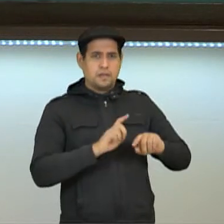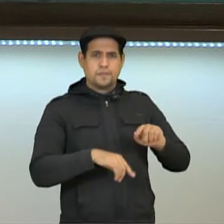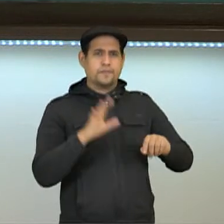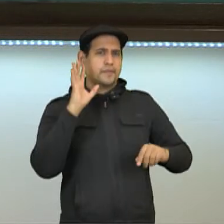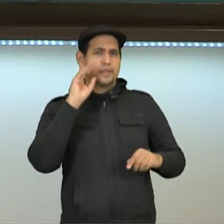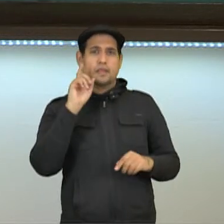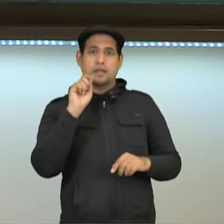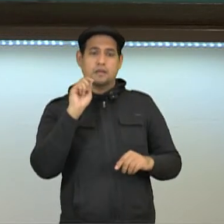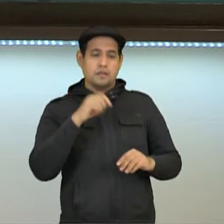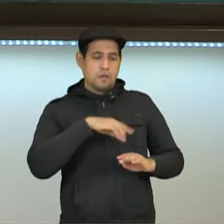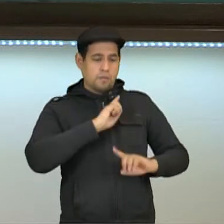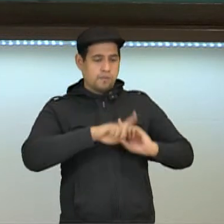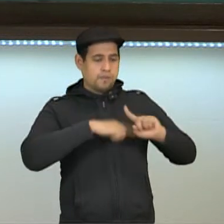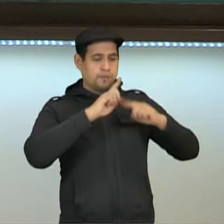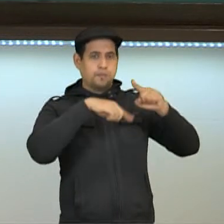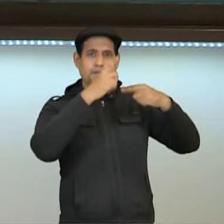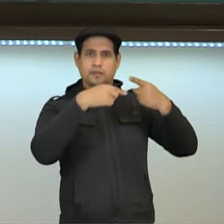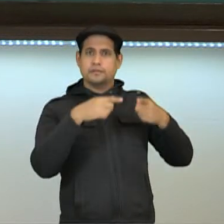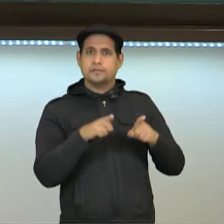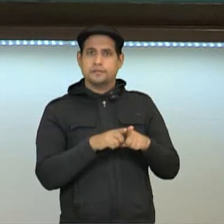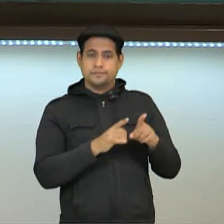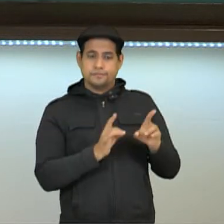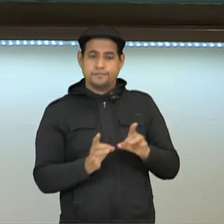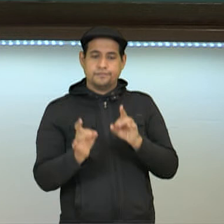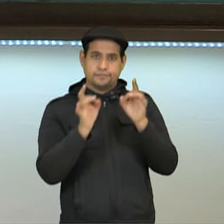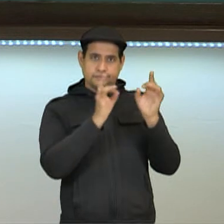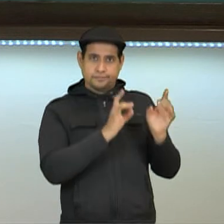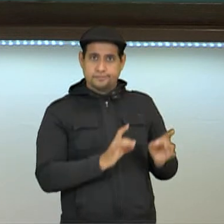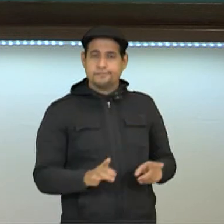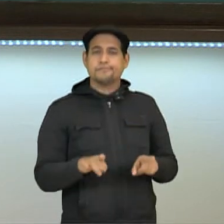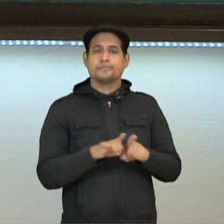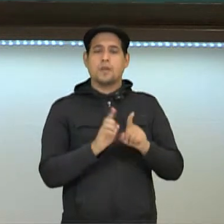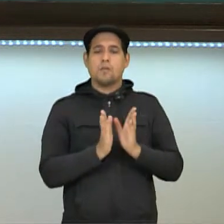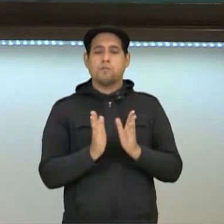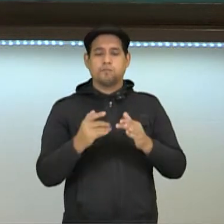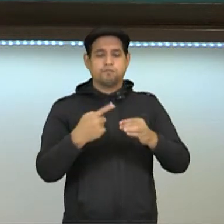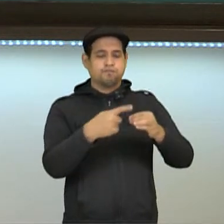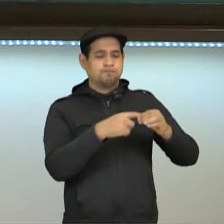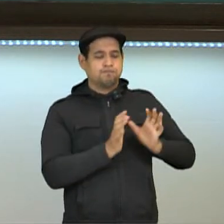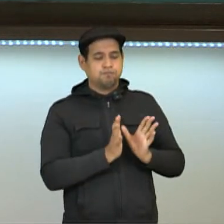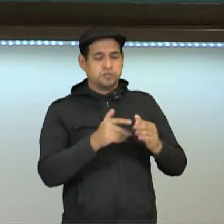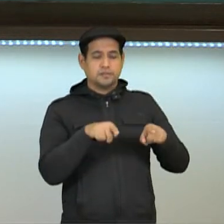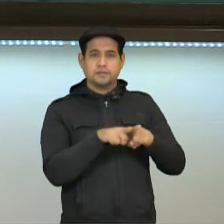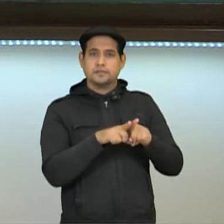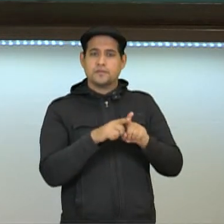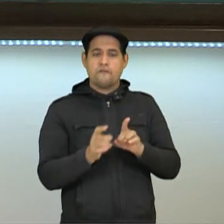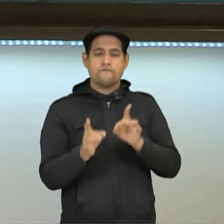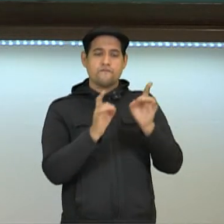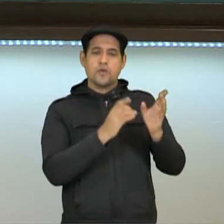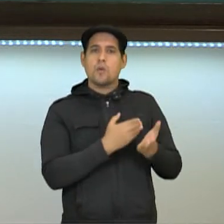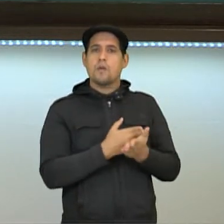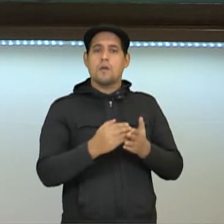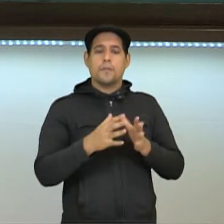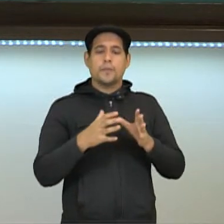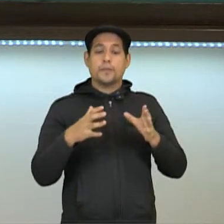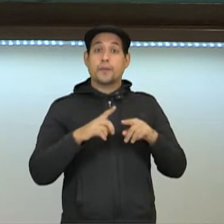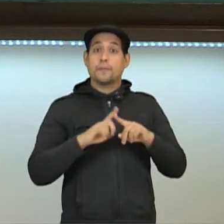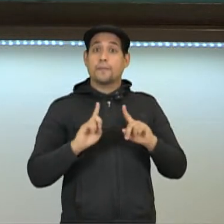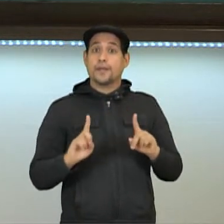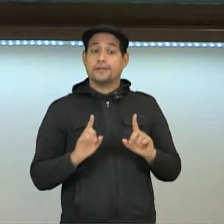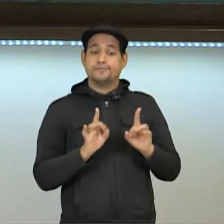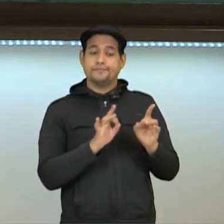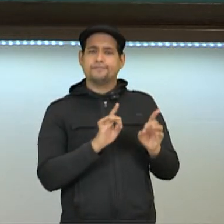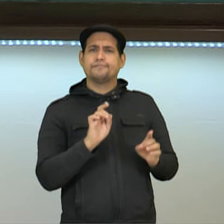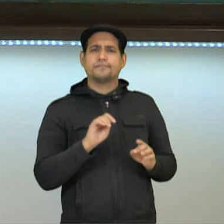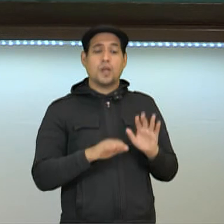aí o renascimento comercial, né, e renascimento urbano, enfim, e esse comércio começa a aumentar, mas esse